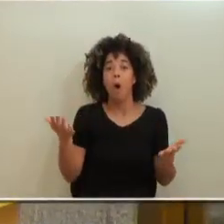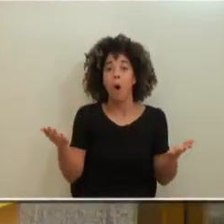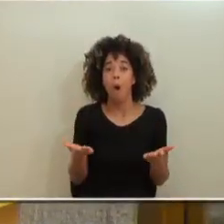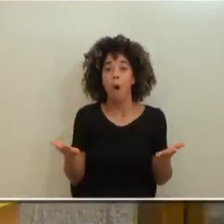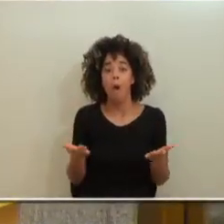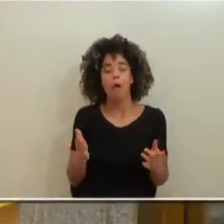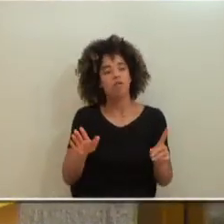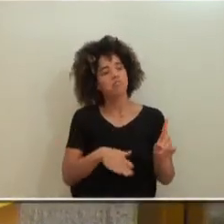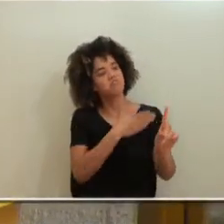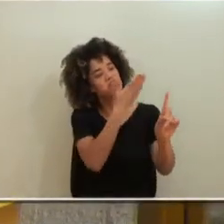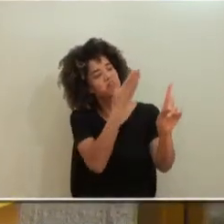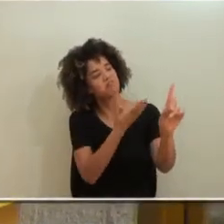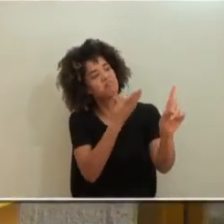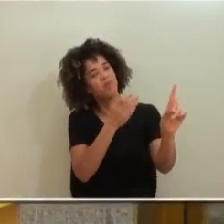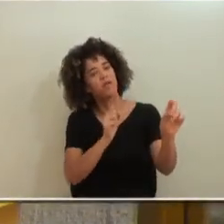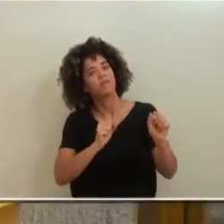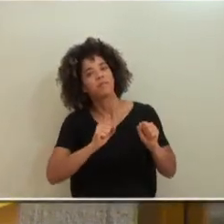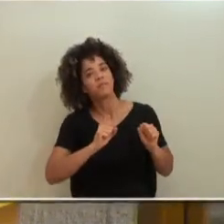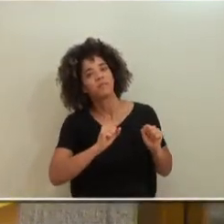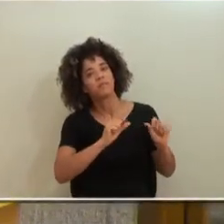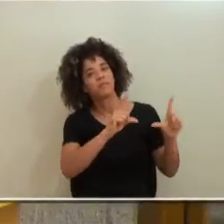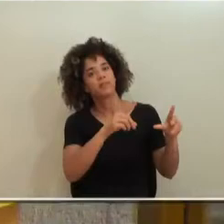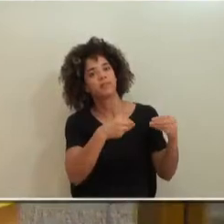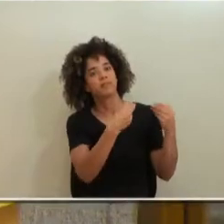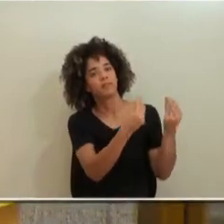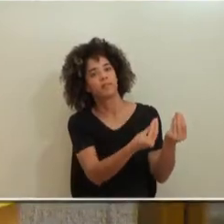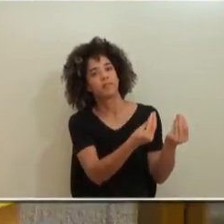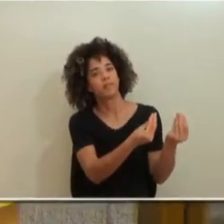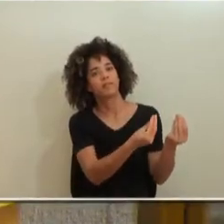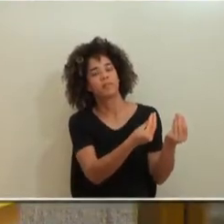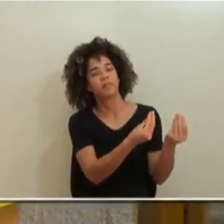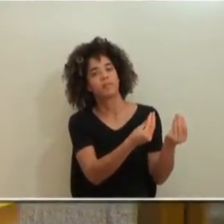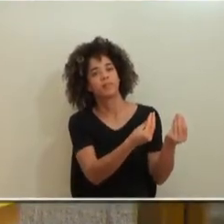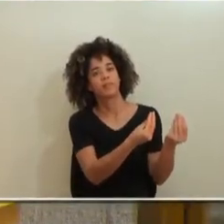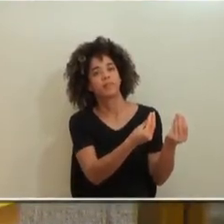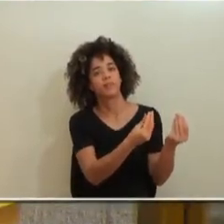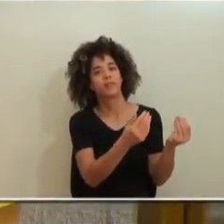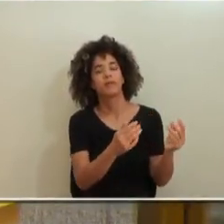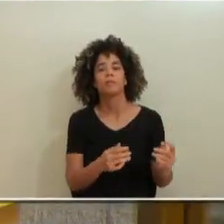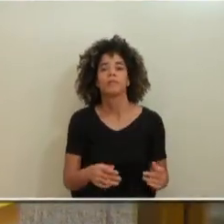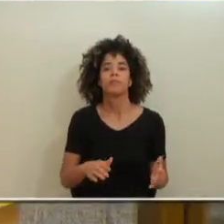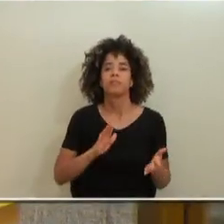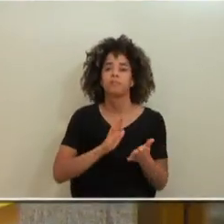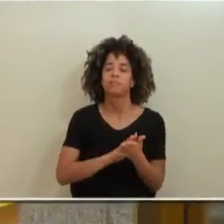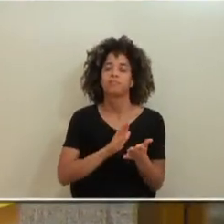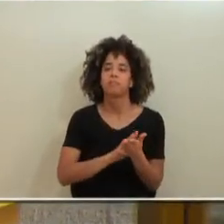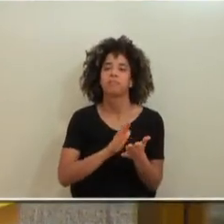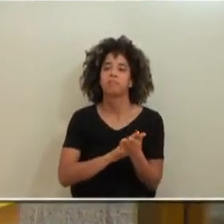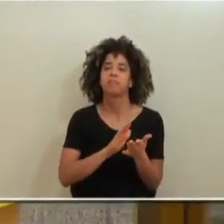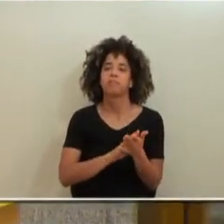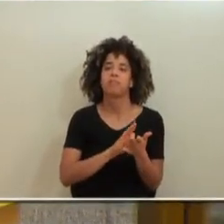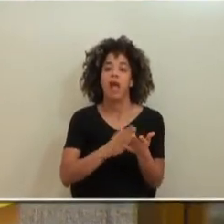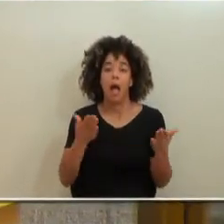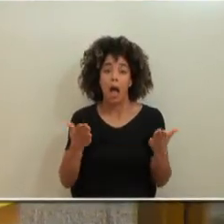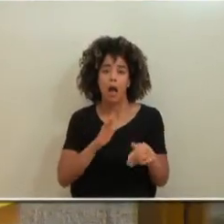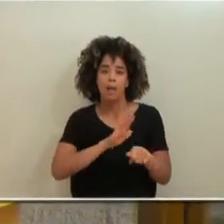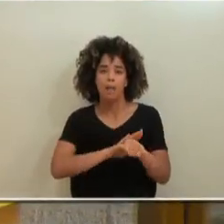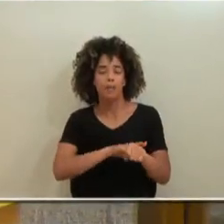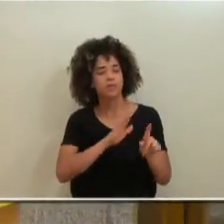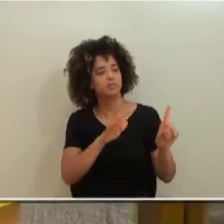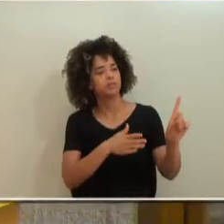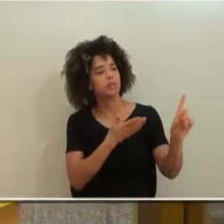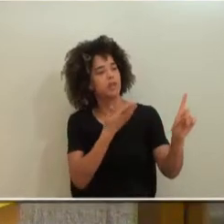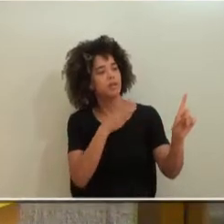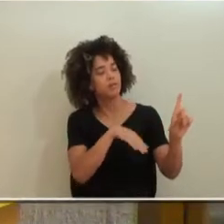de cidadão benemérito. Em uma calorosa salva de palmas, vamos honrar e reconhecer